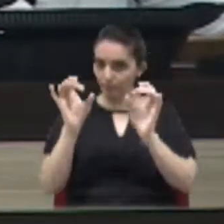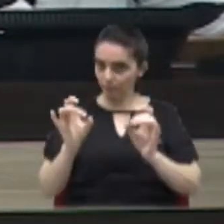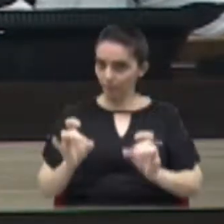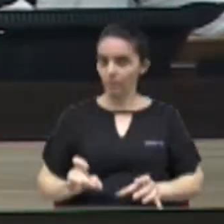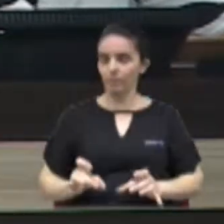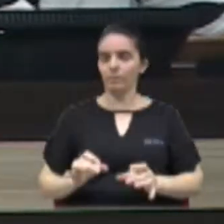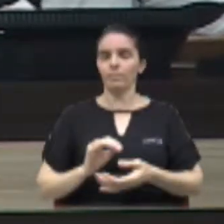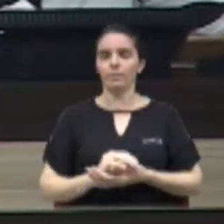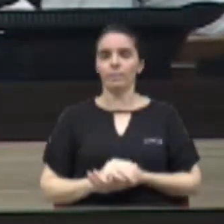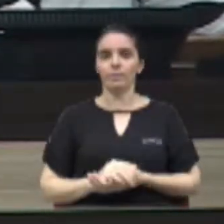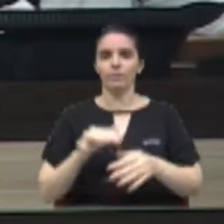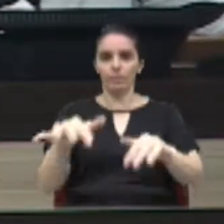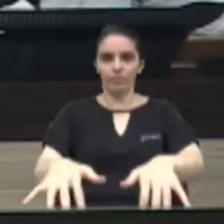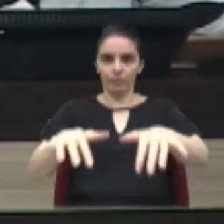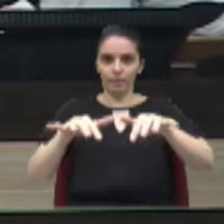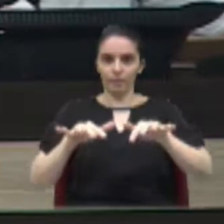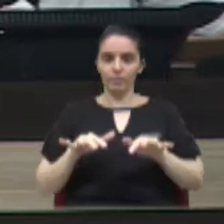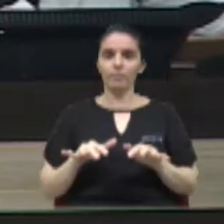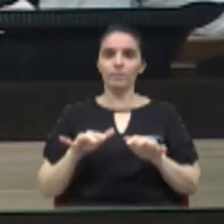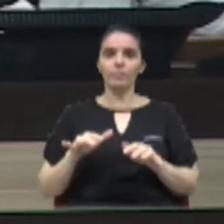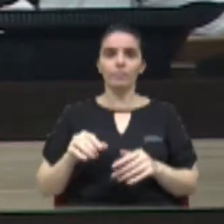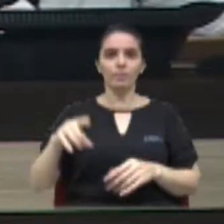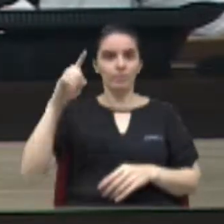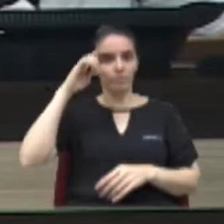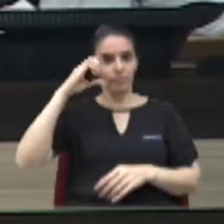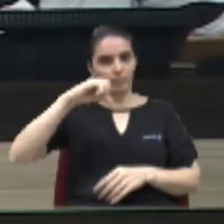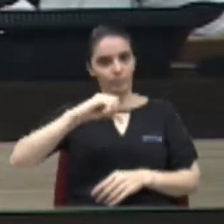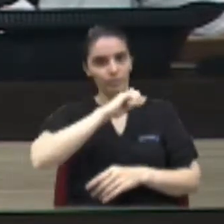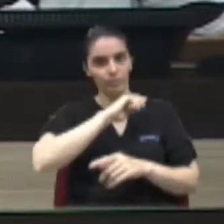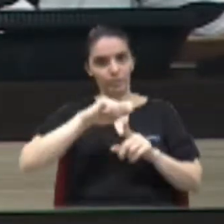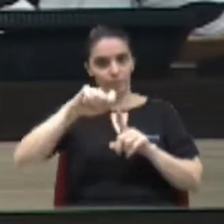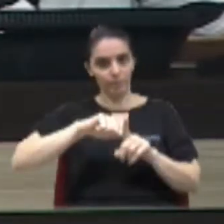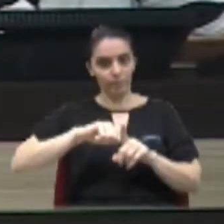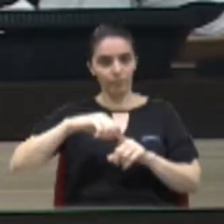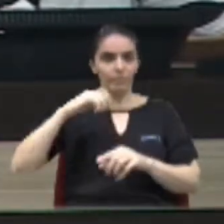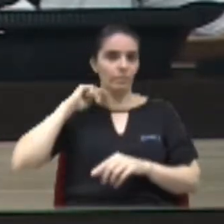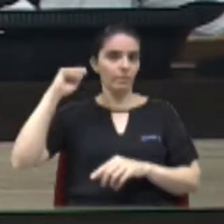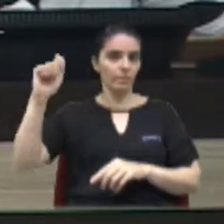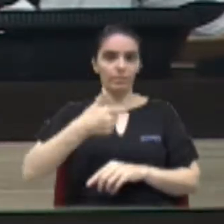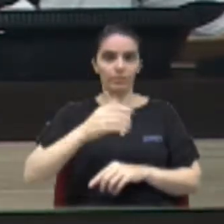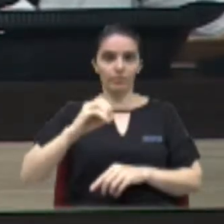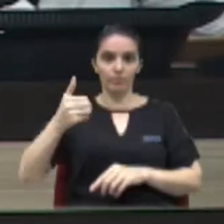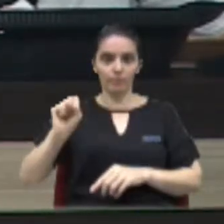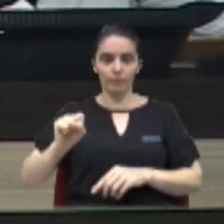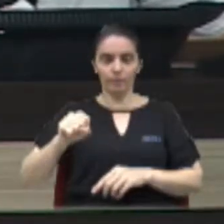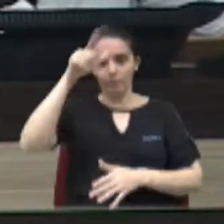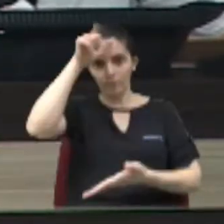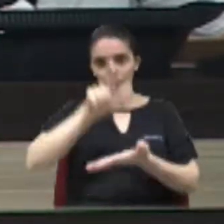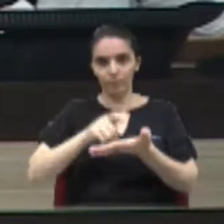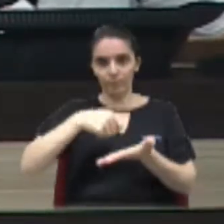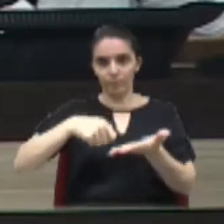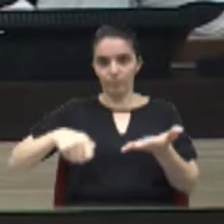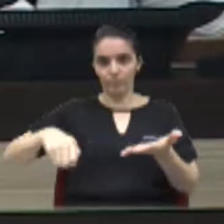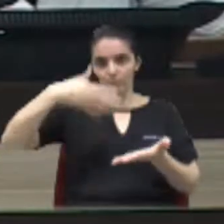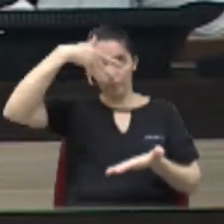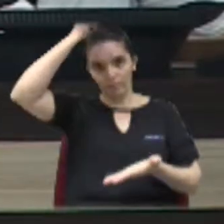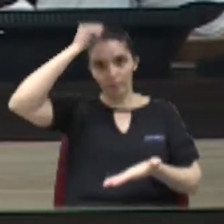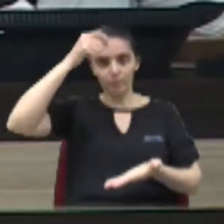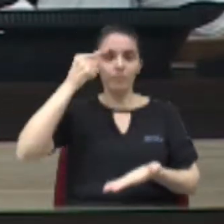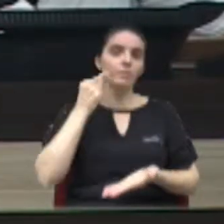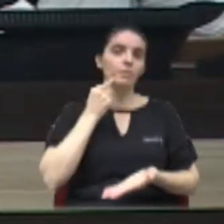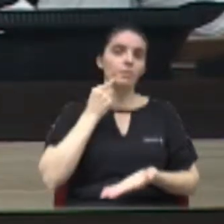tramitação. Plenário, vereador Vitório Bortolã, aos 9 de abril de 2018, segue assinado pelos líderes Antônio Franco de Moraes, Cleiton Aparecido